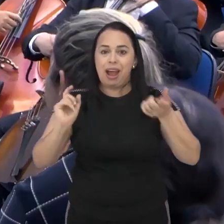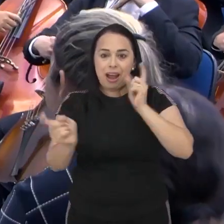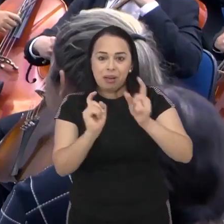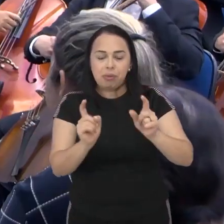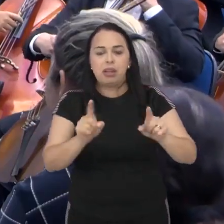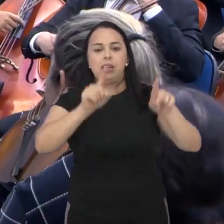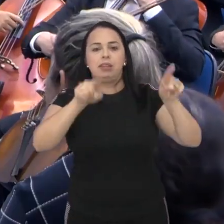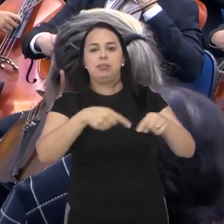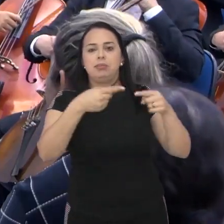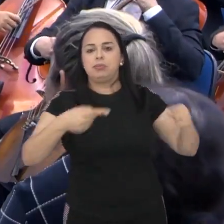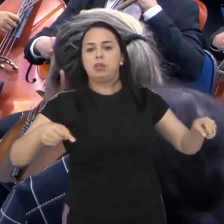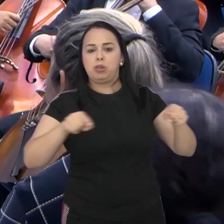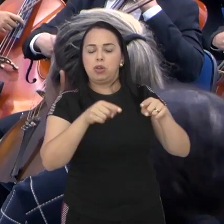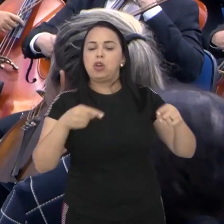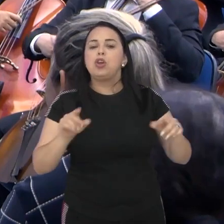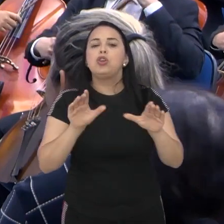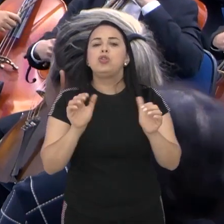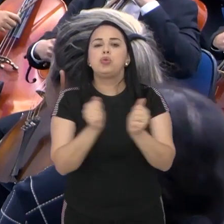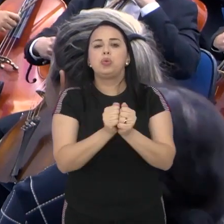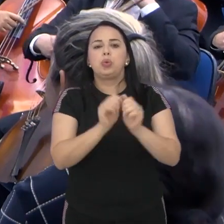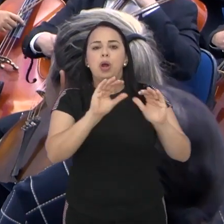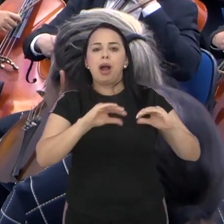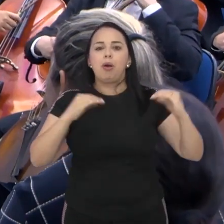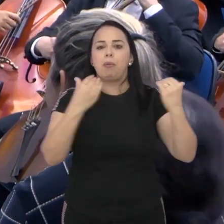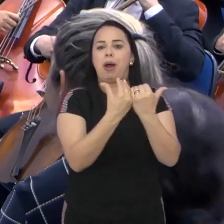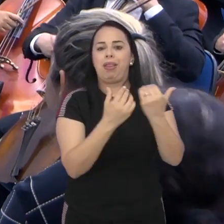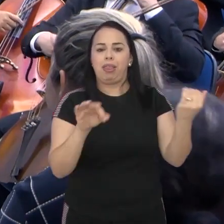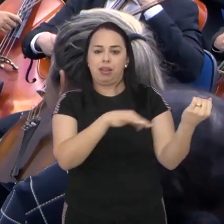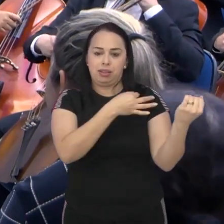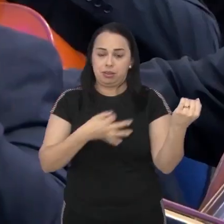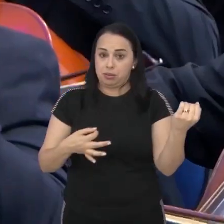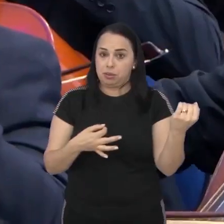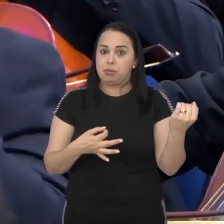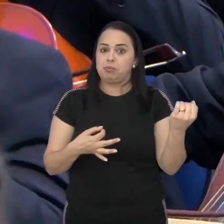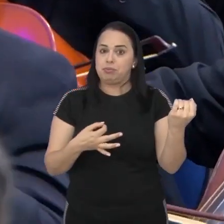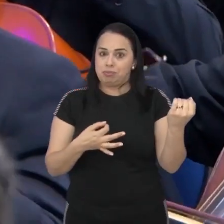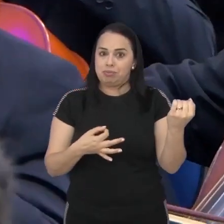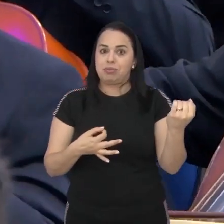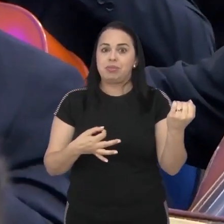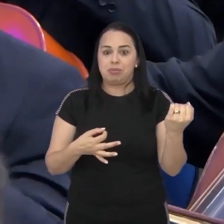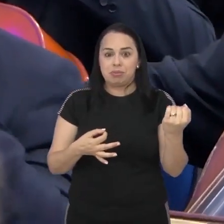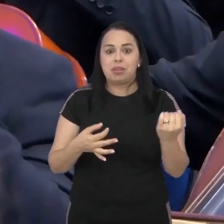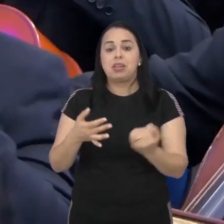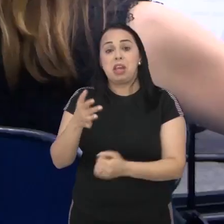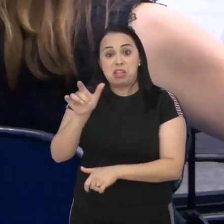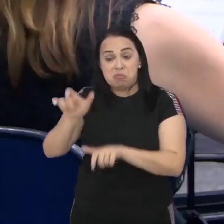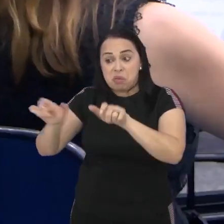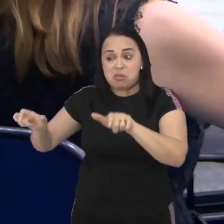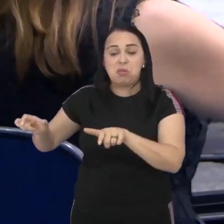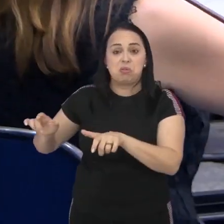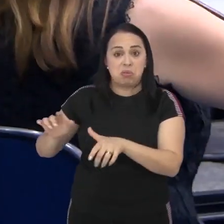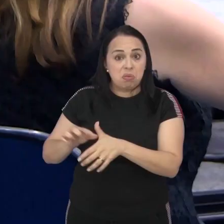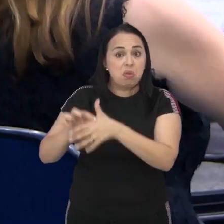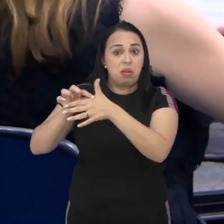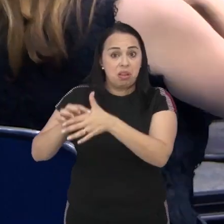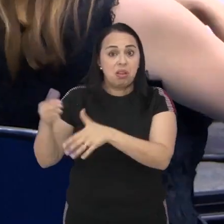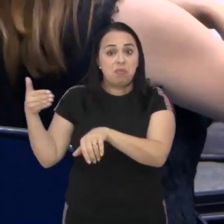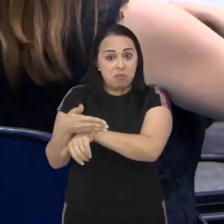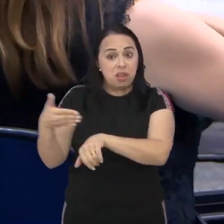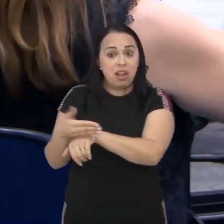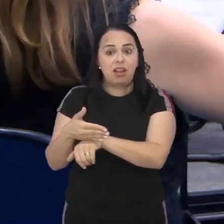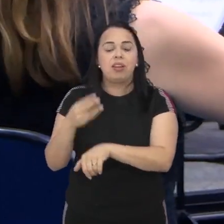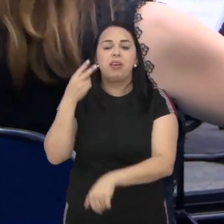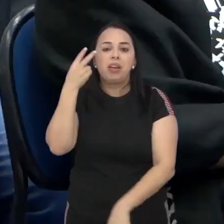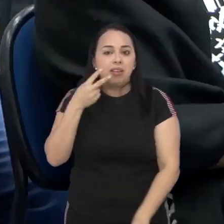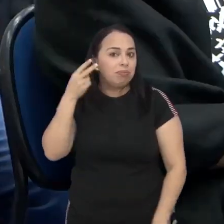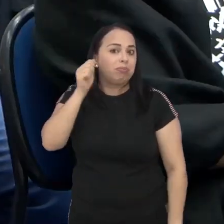o maestro regeu peças com a Orquestra Comunitária de São José dos Campos. O espetáculo foi prestigiado por autoridades da música e